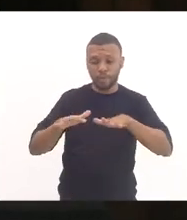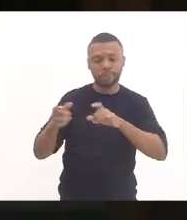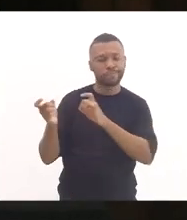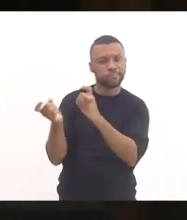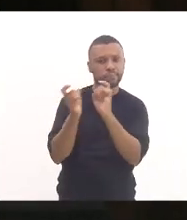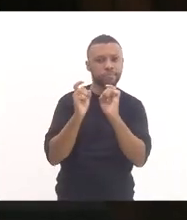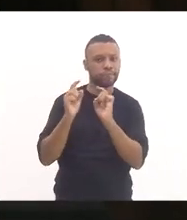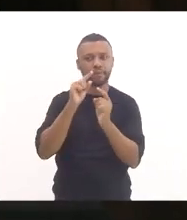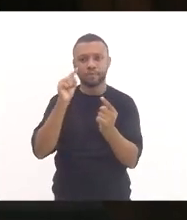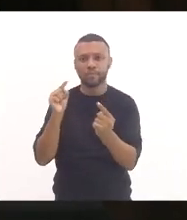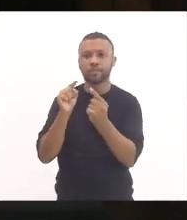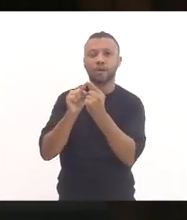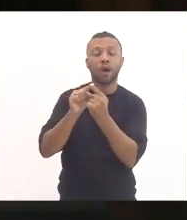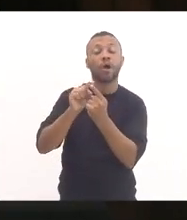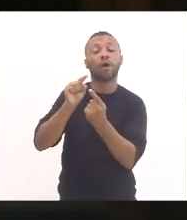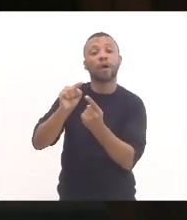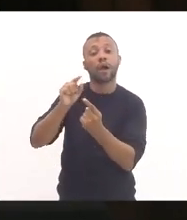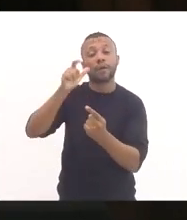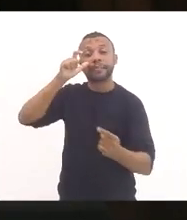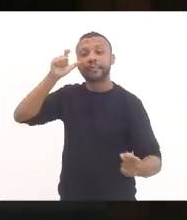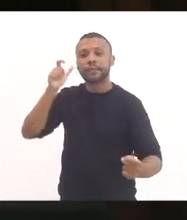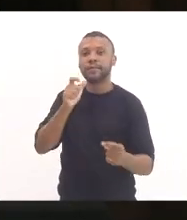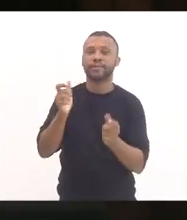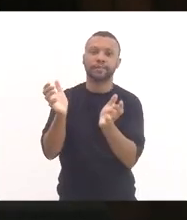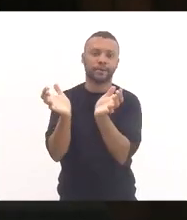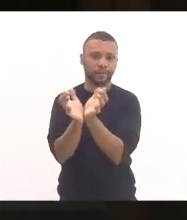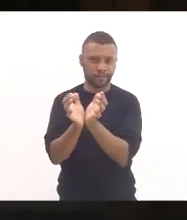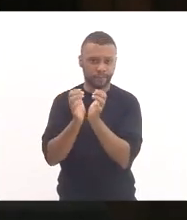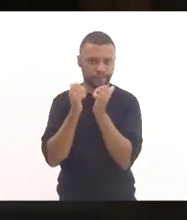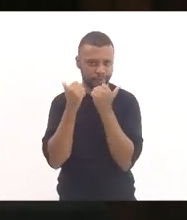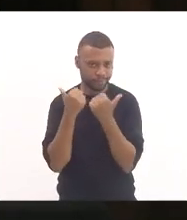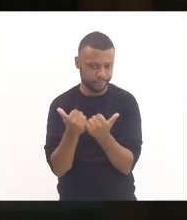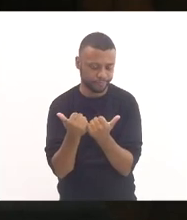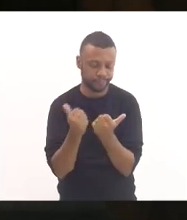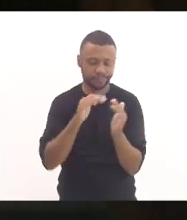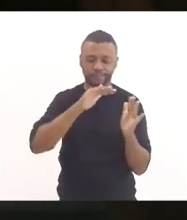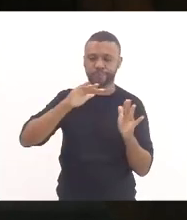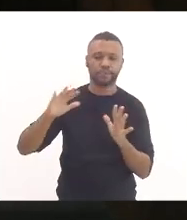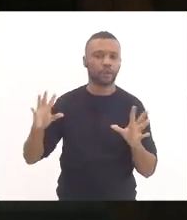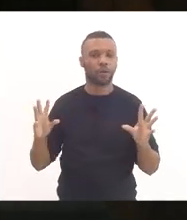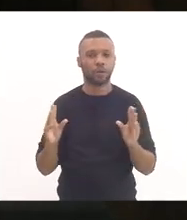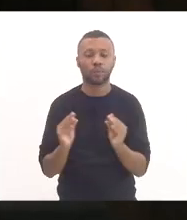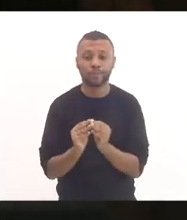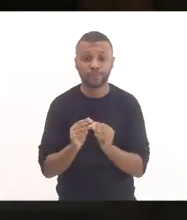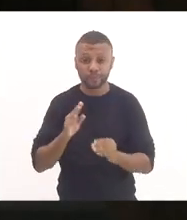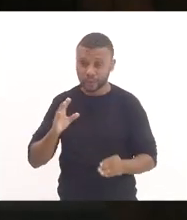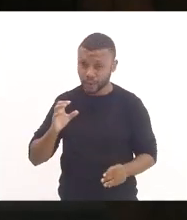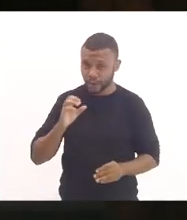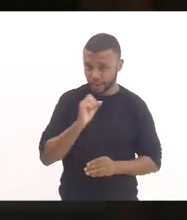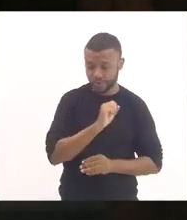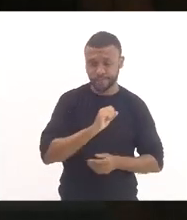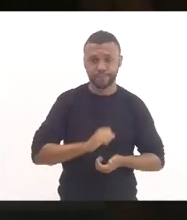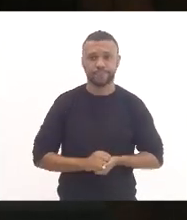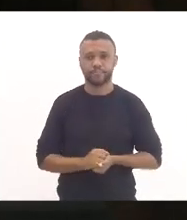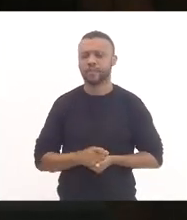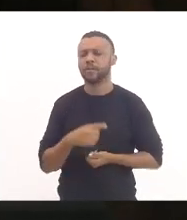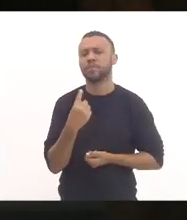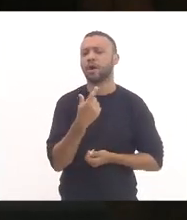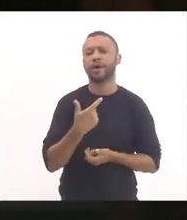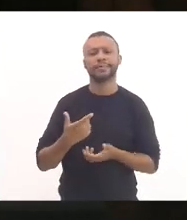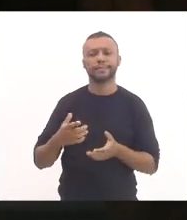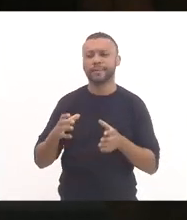legítimos da categoria de forma objetiva né o que nós da Coligação estamos